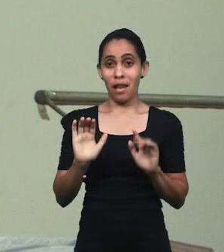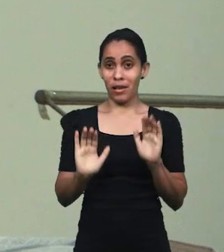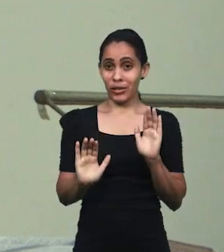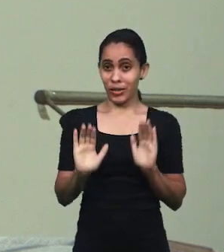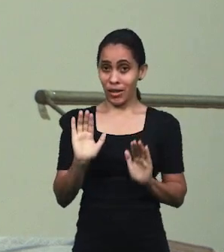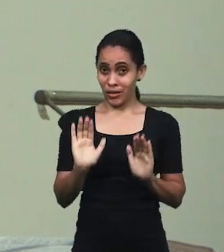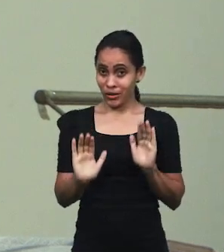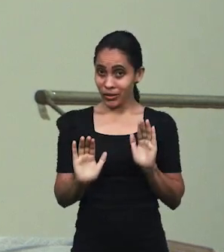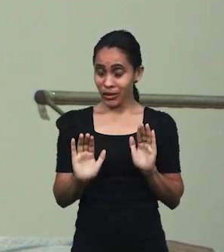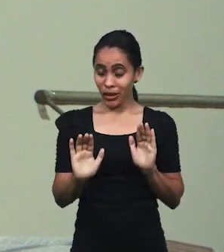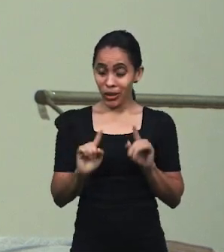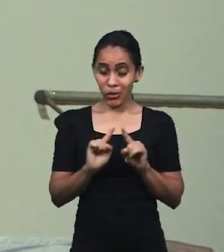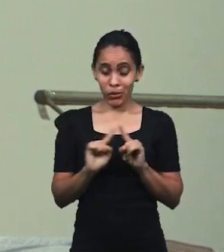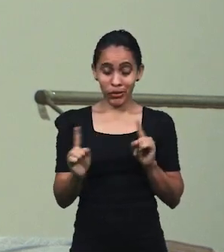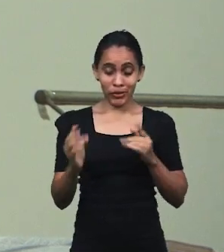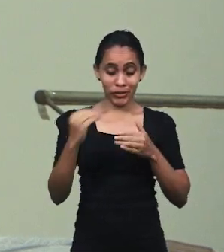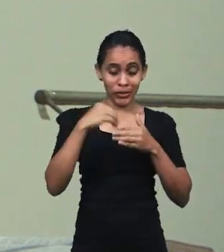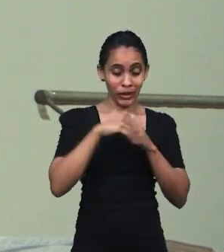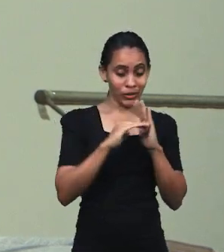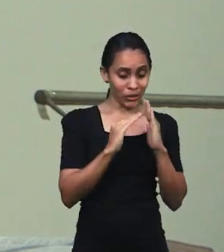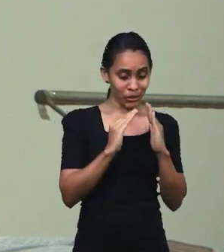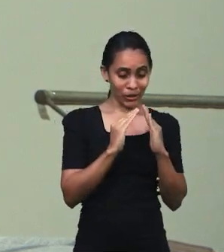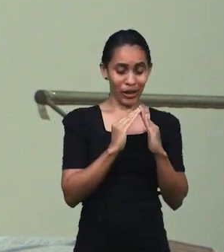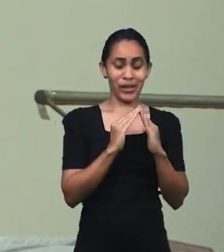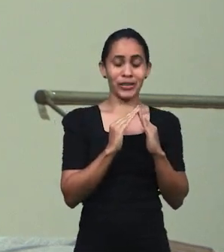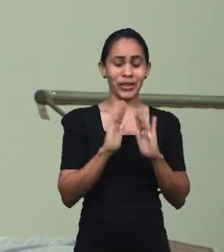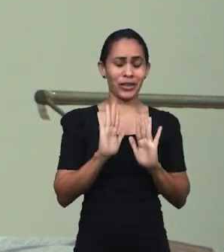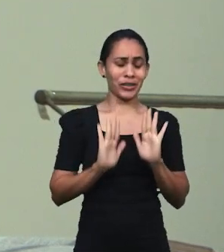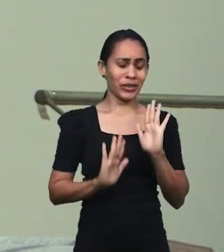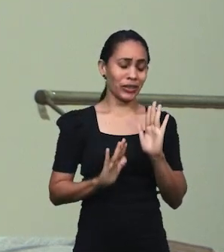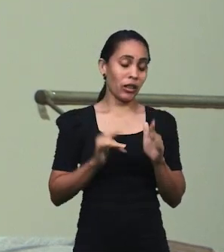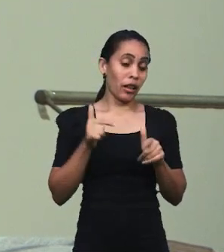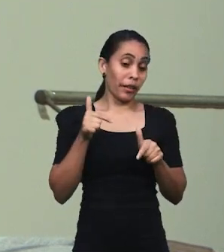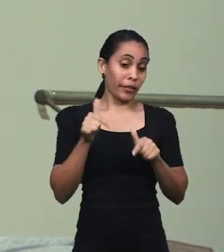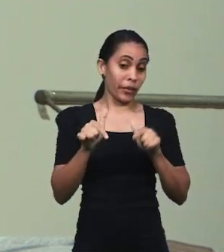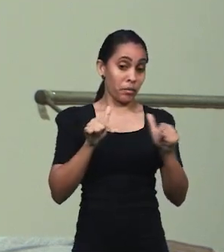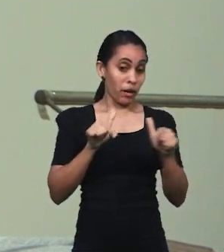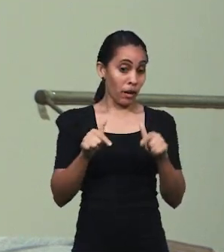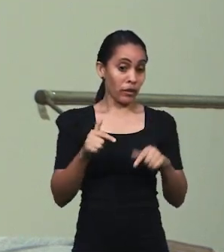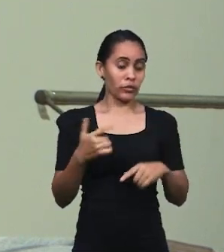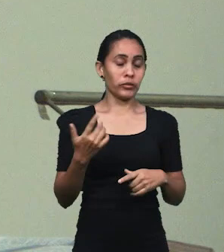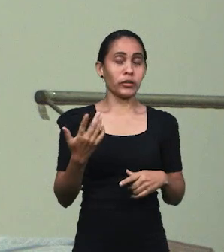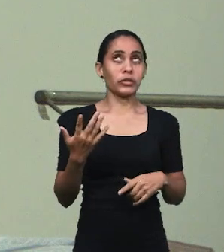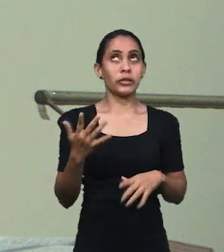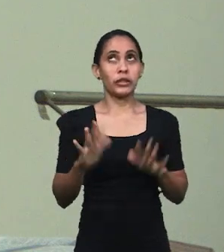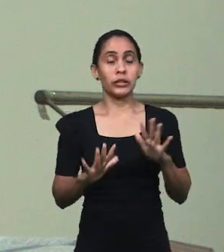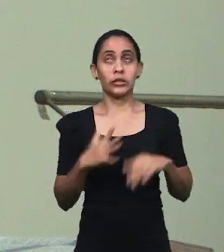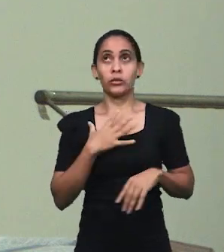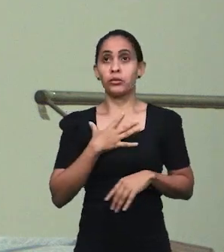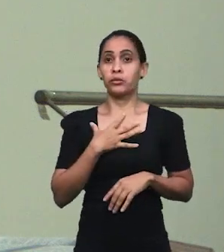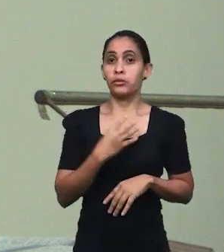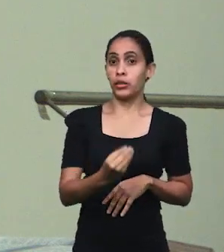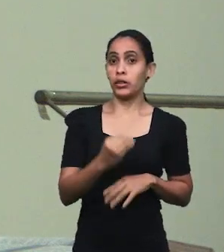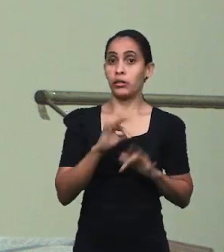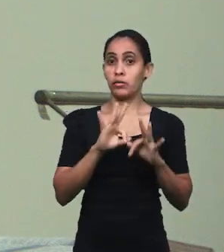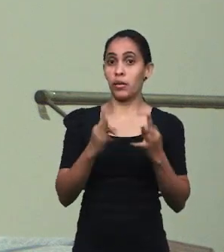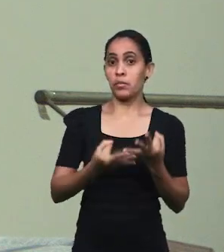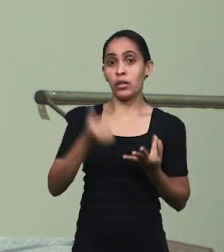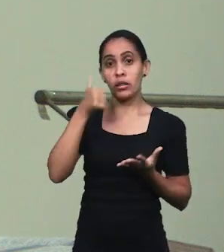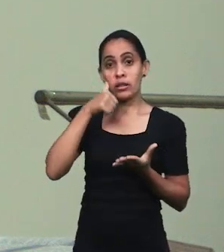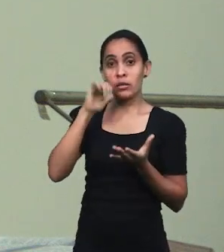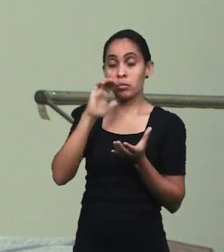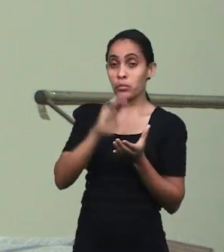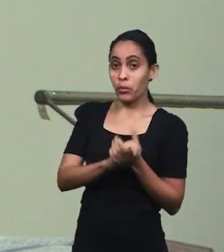vezes, nós estamos perdendo a batalha dentro de casa. Às vezes o trabalho, o filho, o